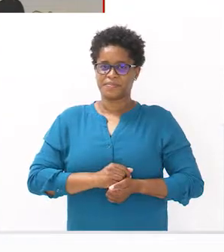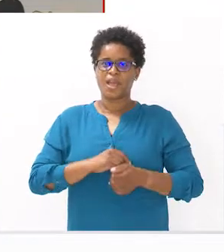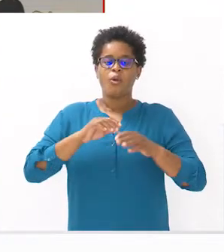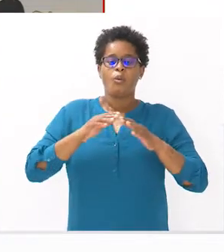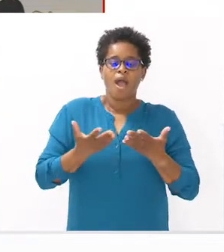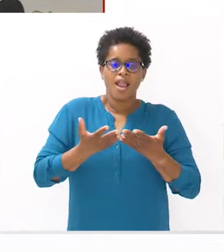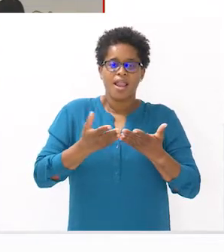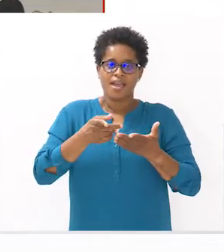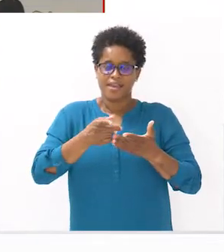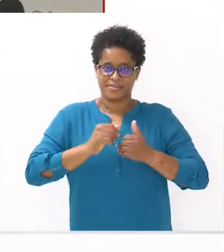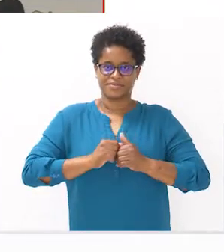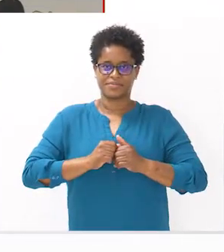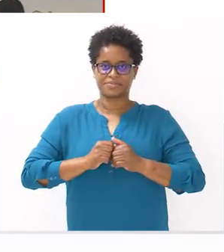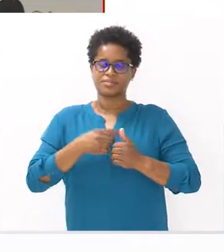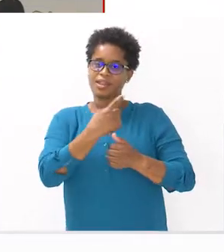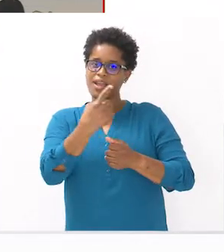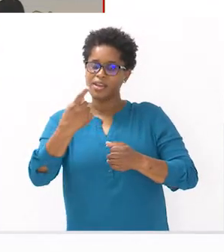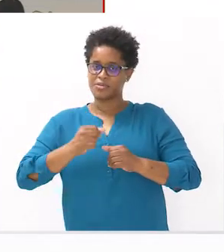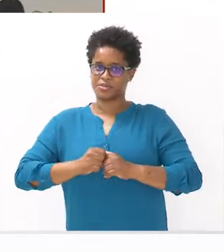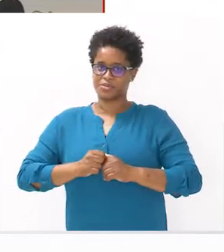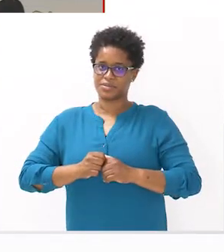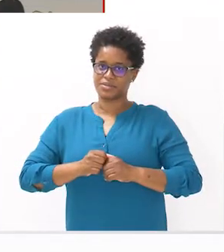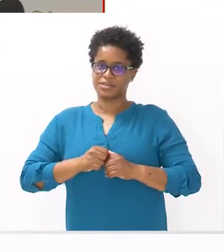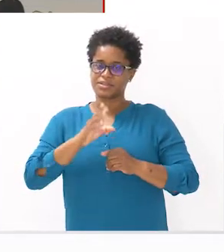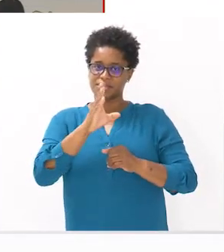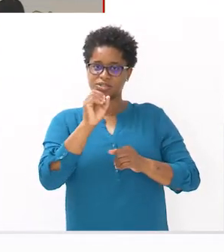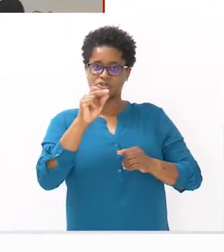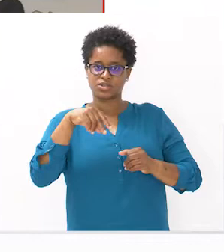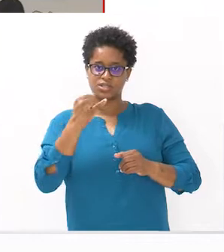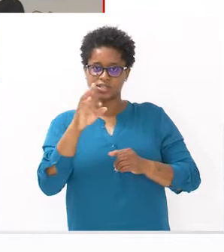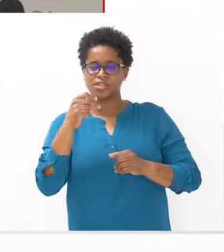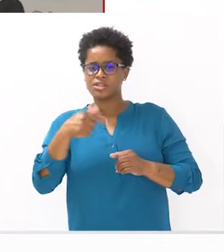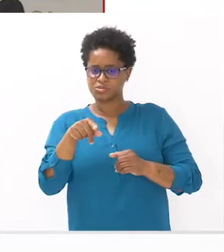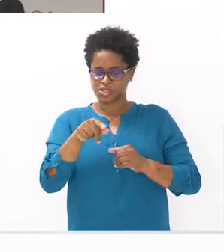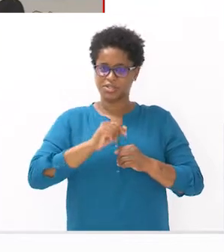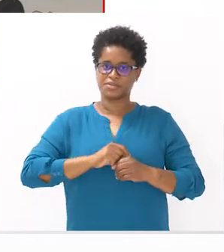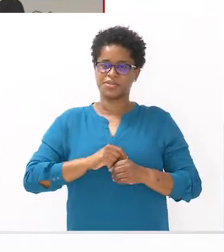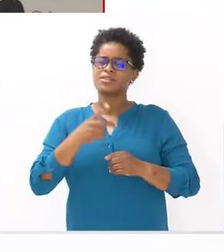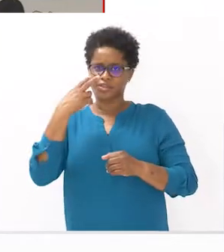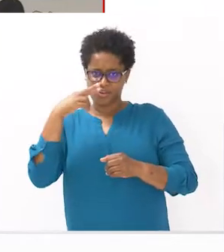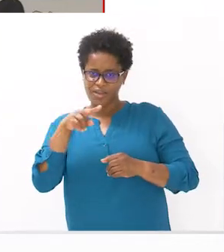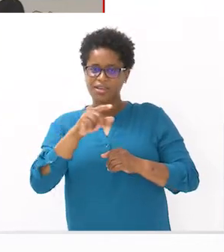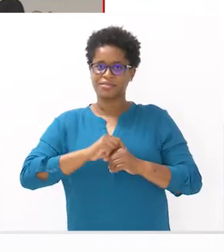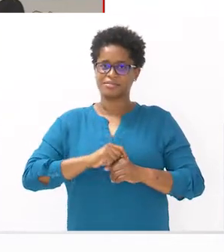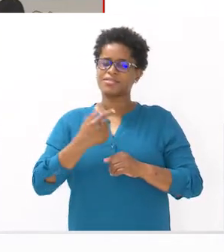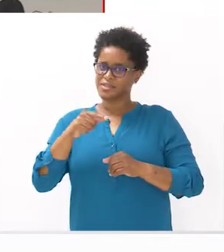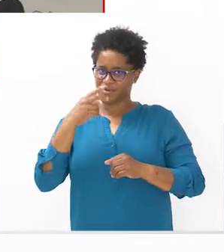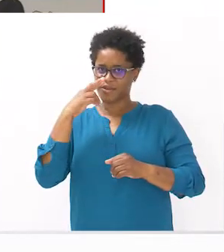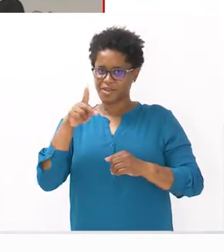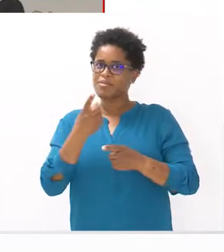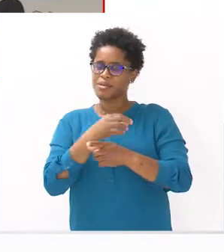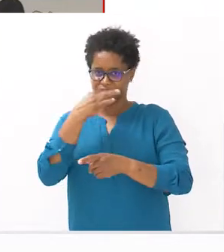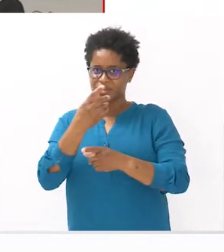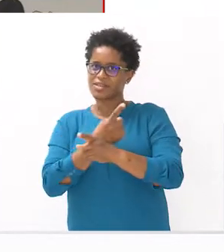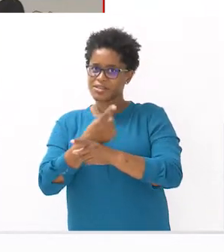qual é cada uma das joaninhas que temos aqui. Estão a ver? Dá para